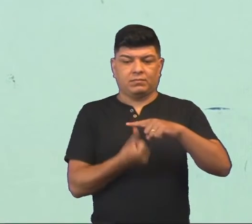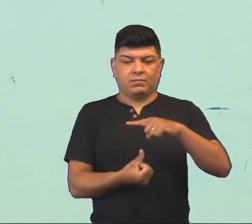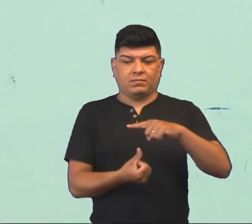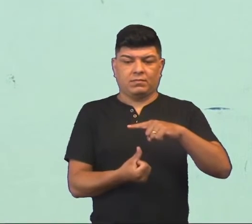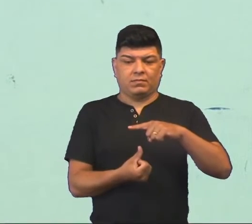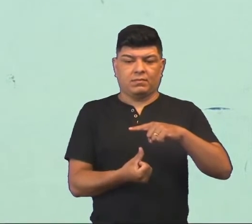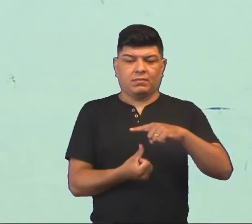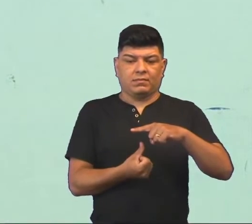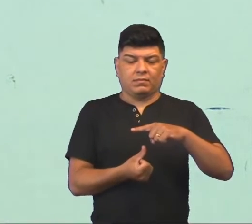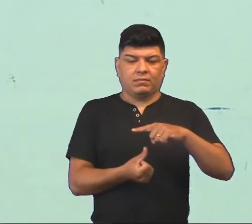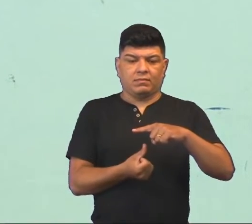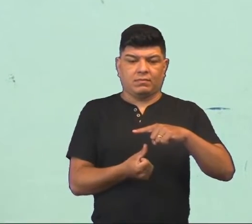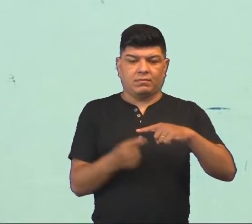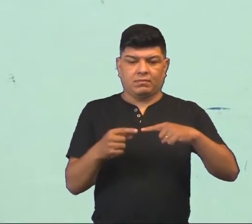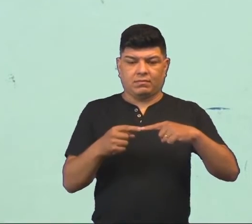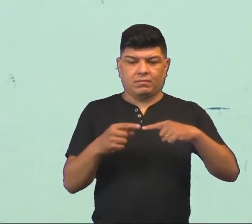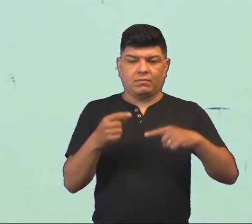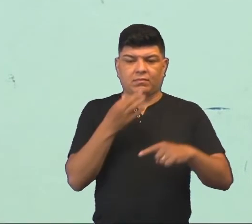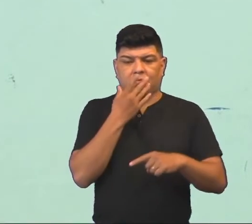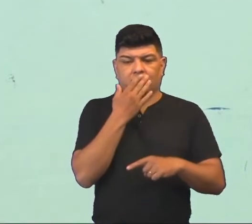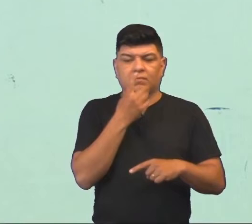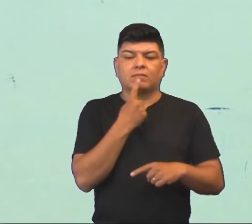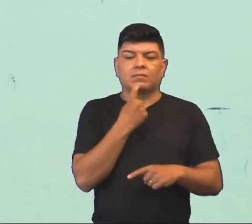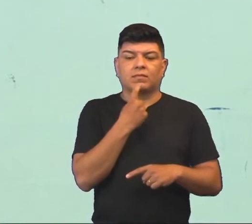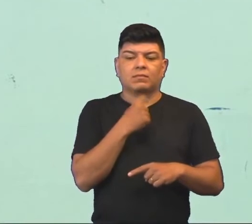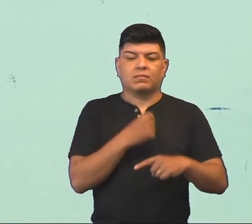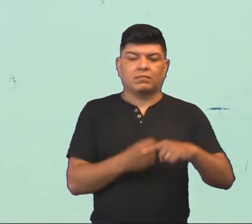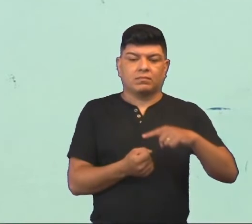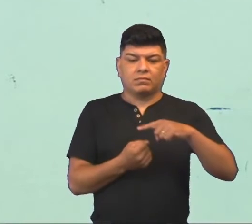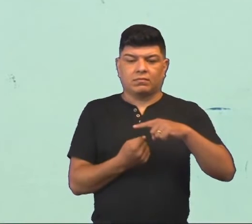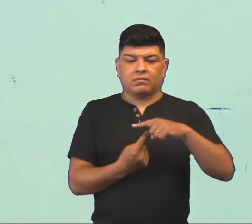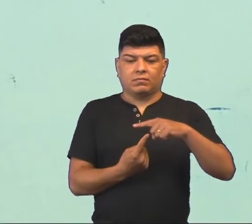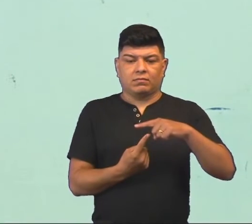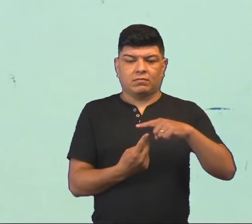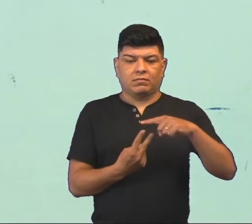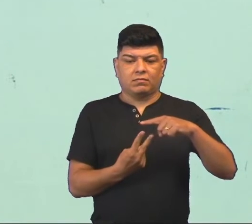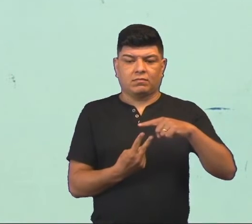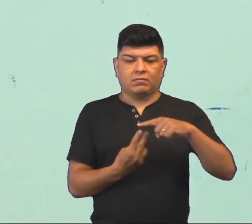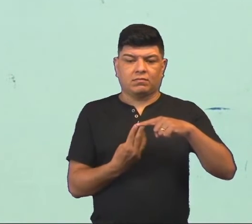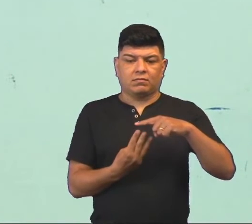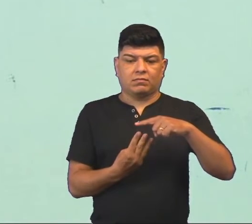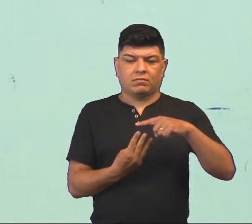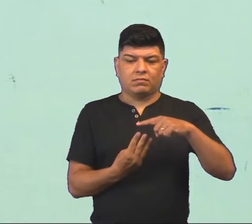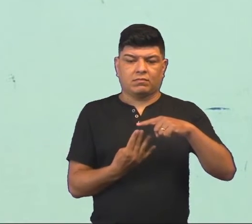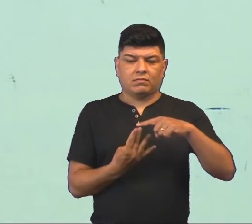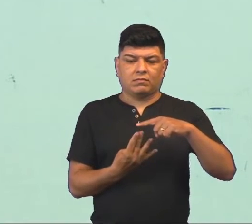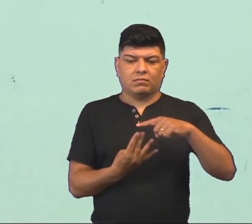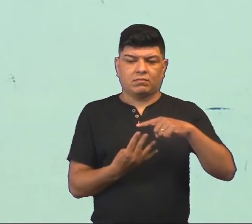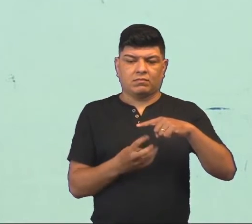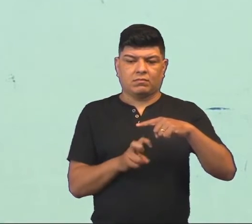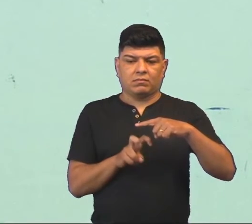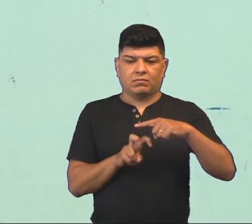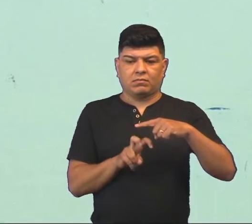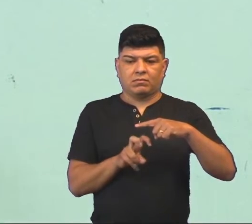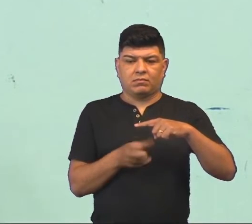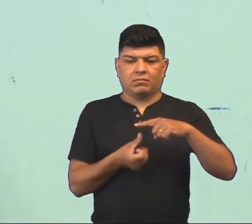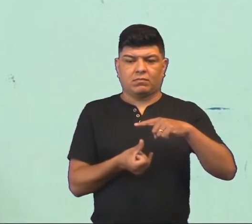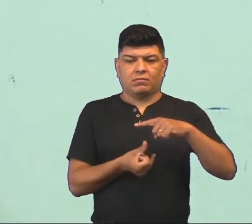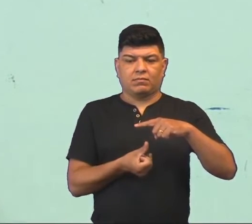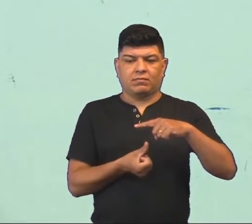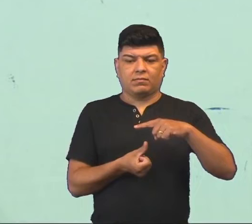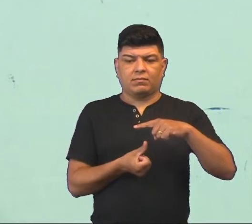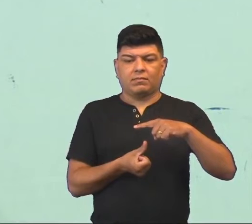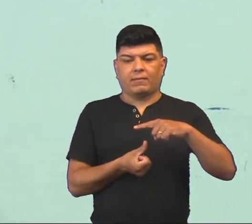6 partes nessa barrinha vermelha. Eu tenho aqui 1, 2, 3, 4,